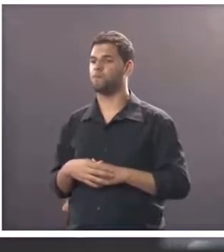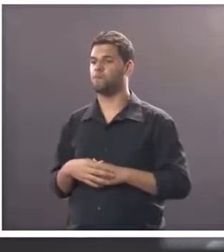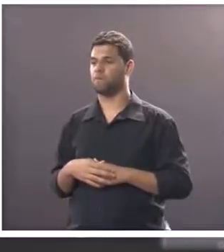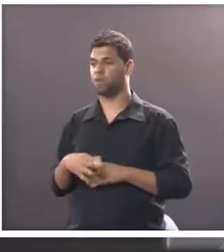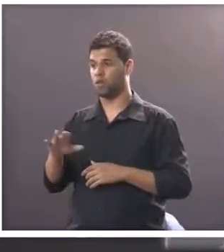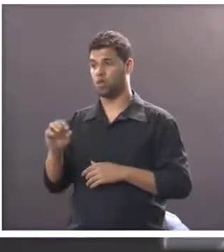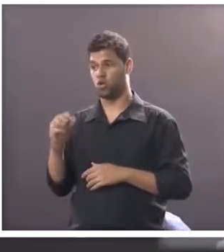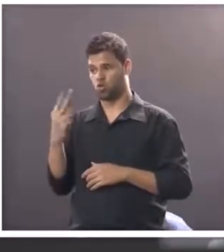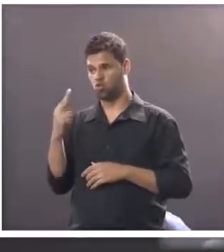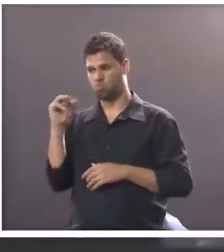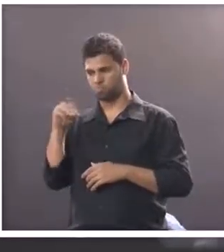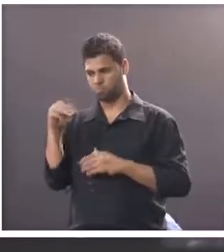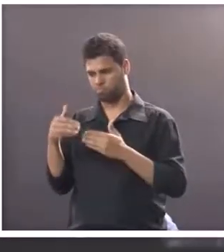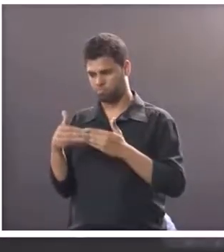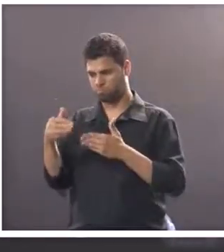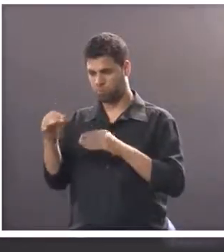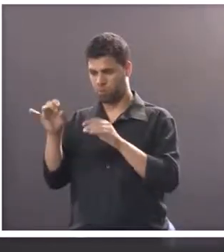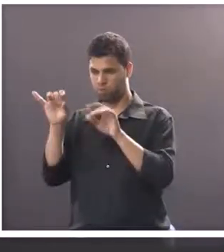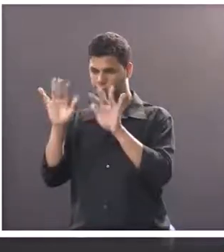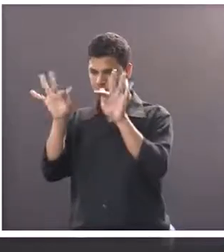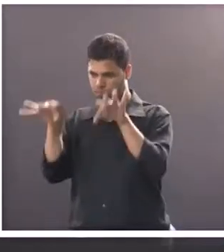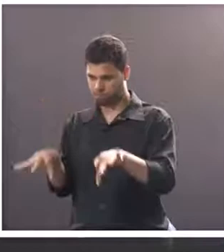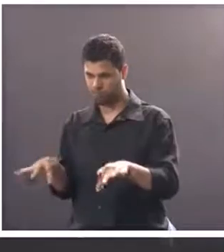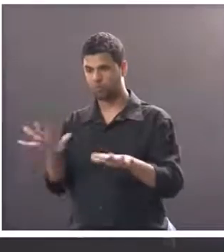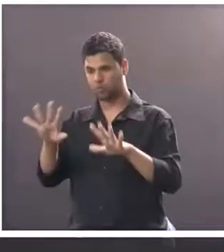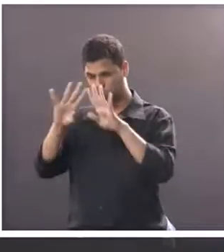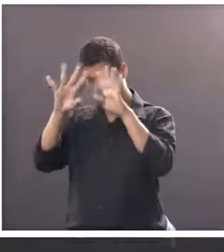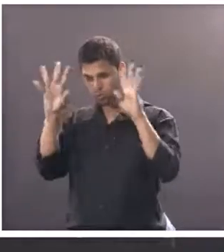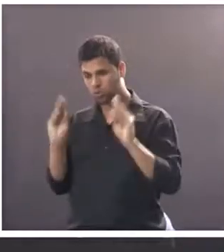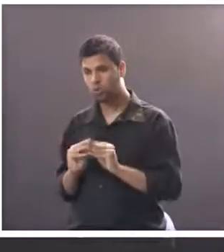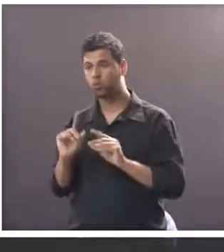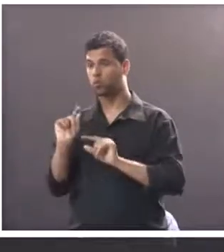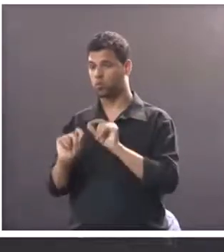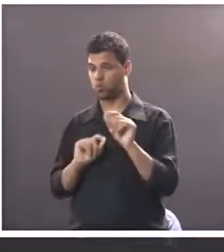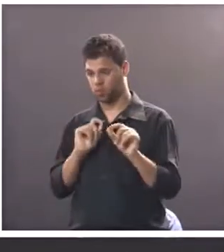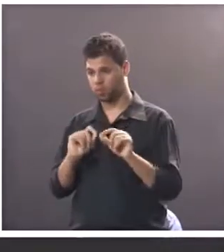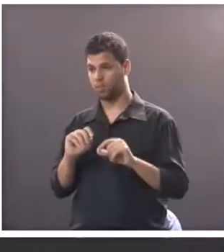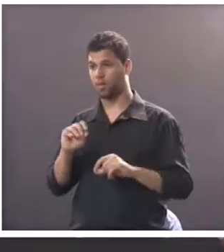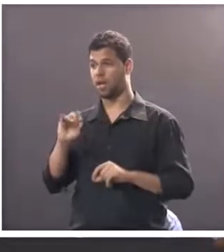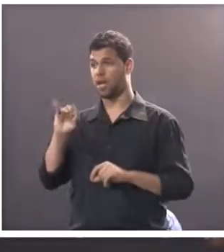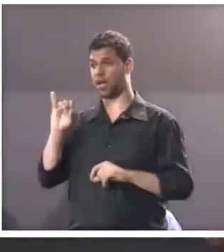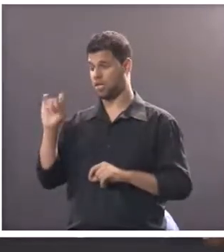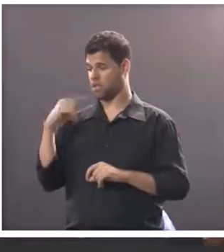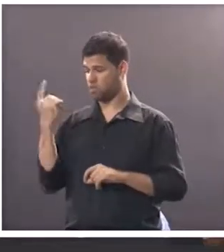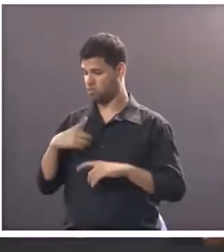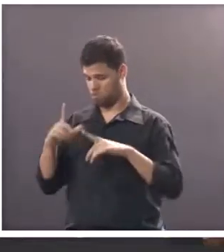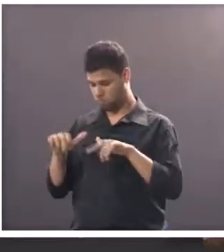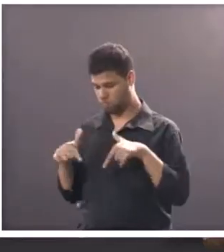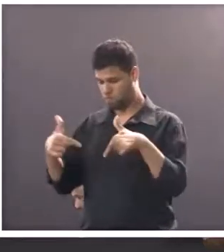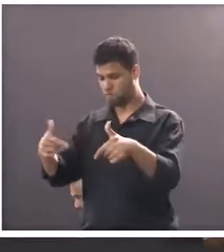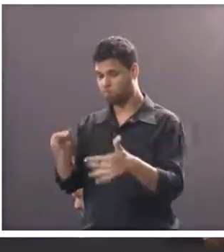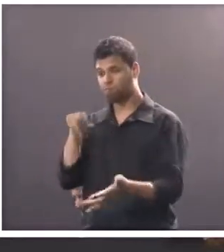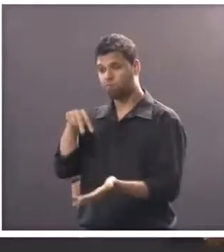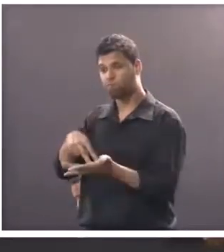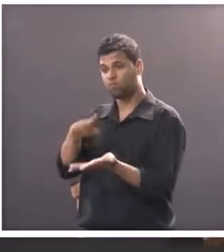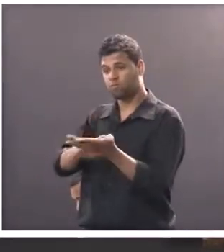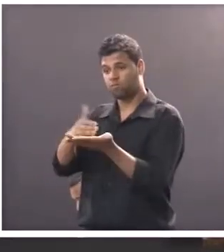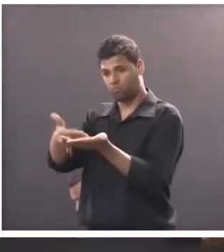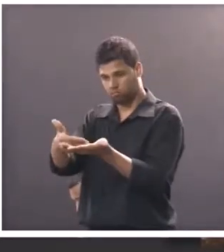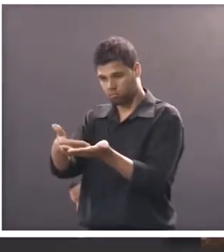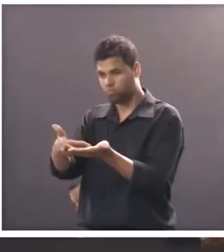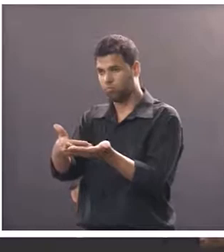Só 2 minutos. Então, só para a gente fechar. Quando nós estamos ali atuando como tradutores,